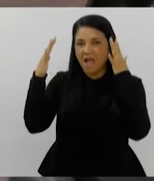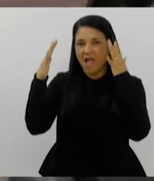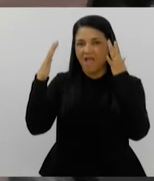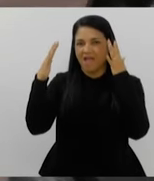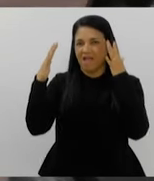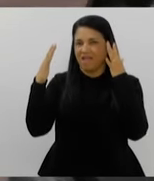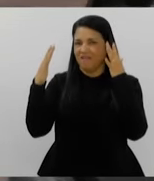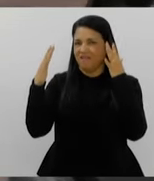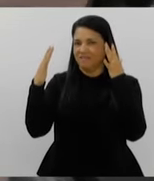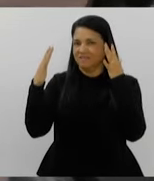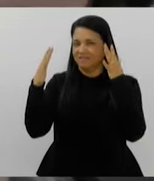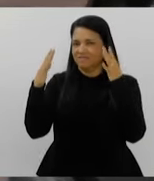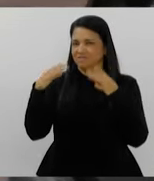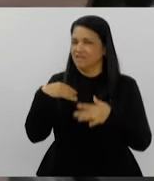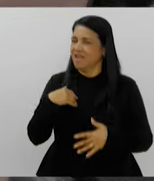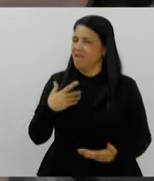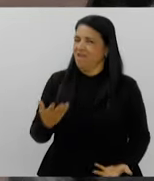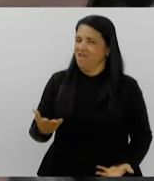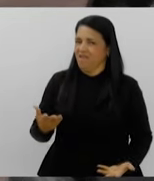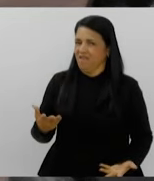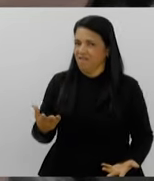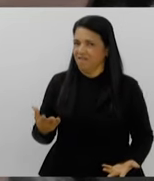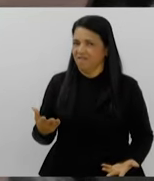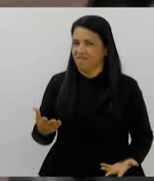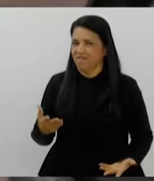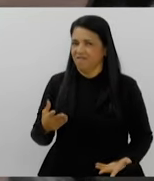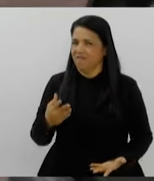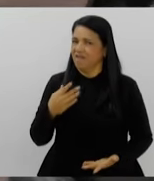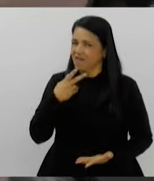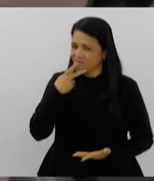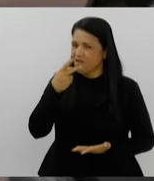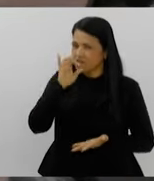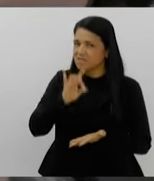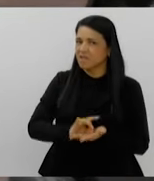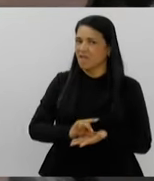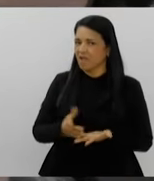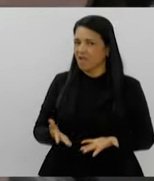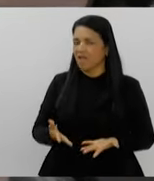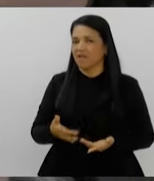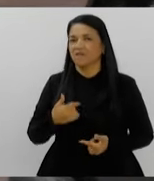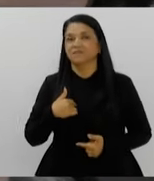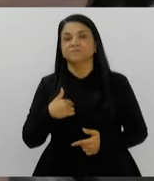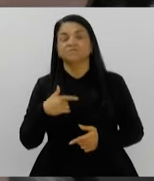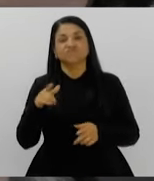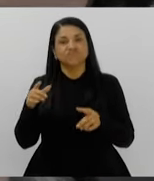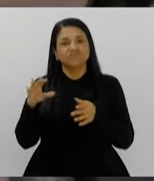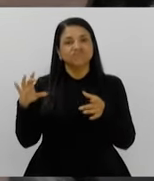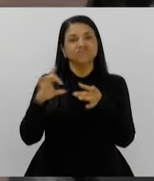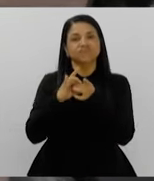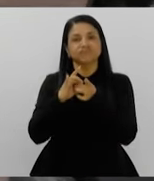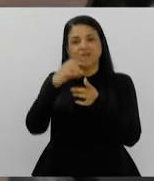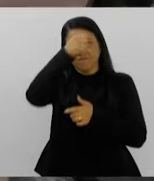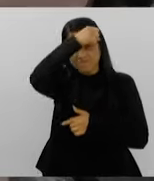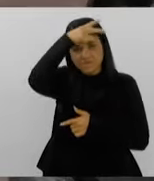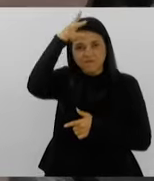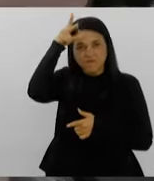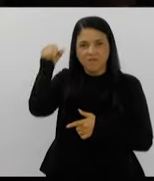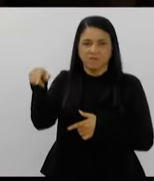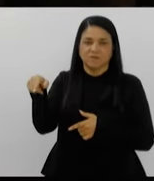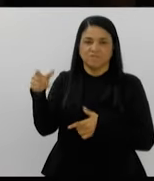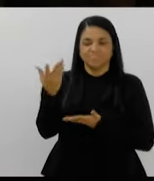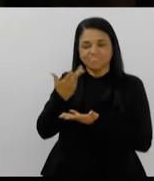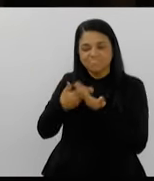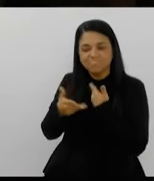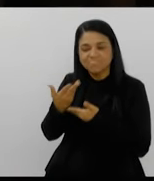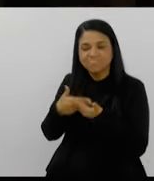Ora, me poupe. Apaniguado do senhor prefeito. Todo mundo pendurado na